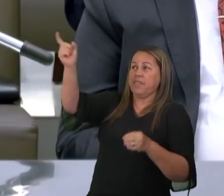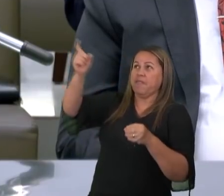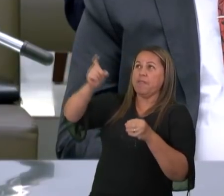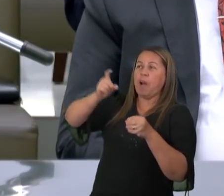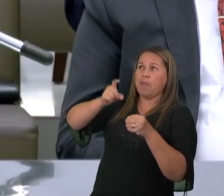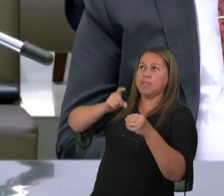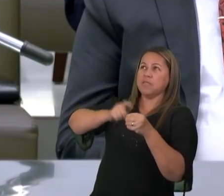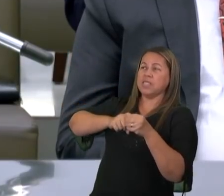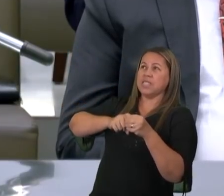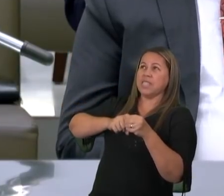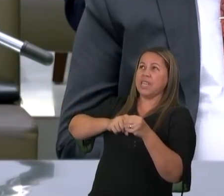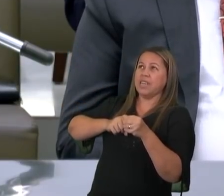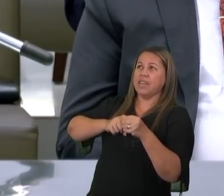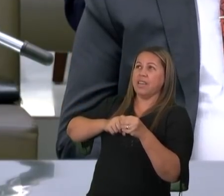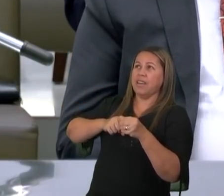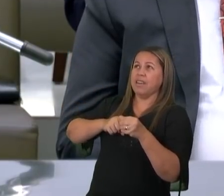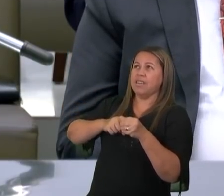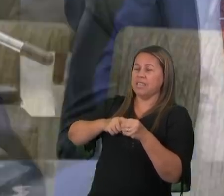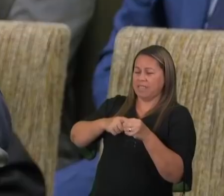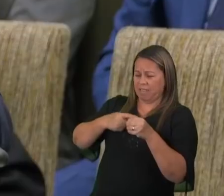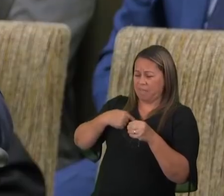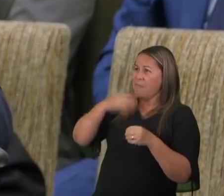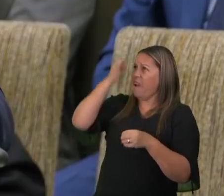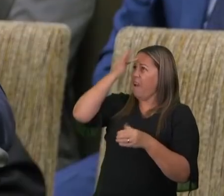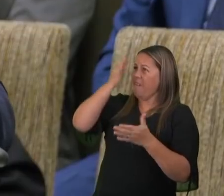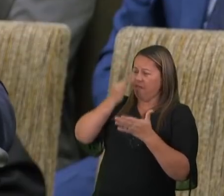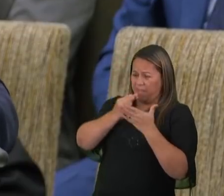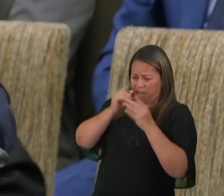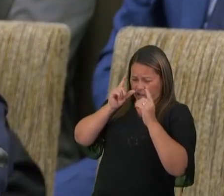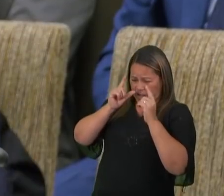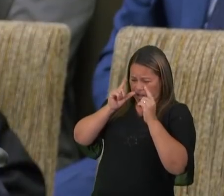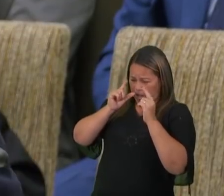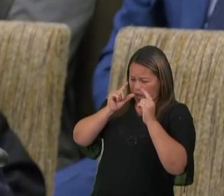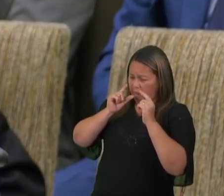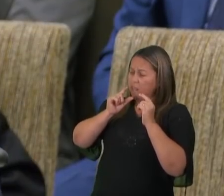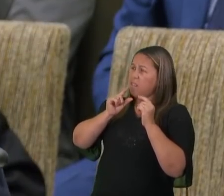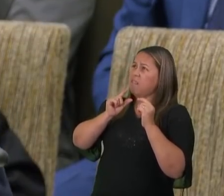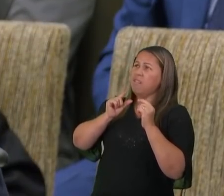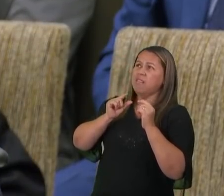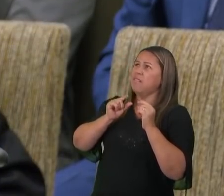o depósito da minha fé esteja